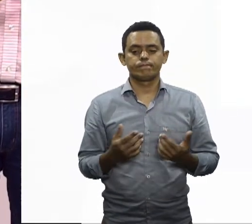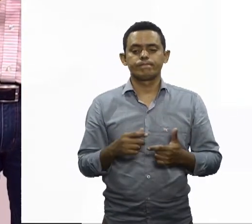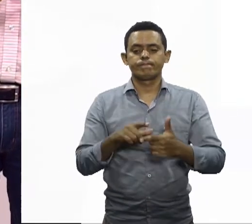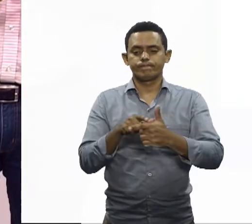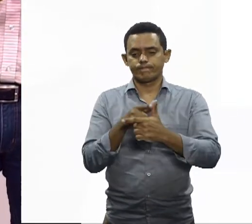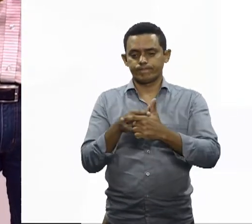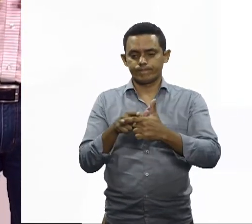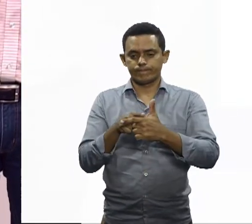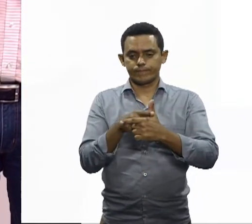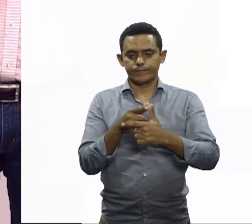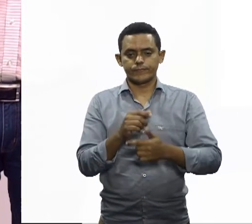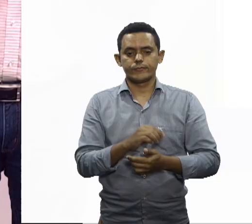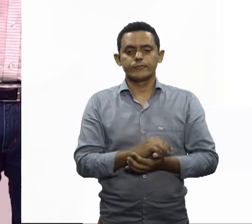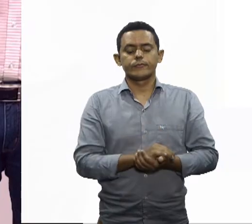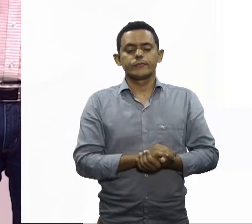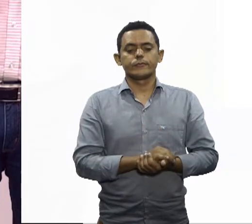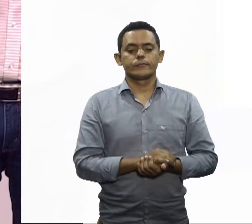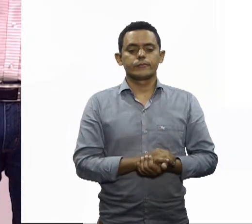você tem o seguinte.